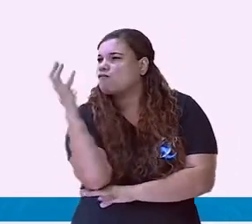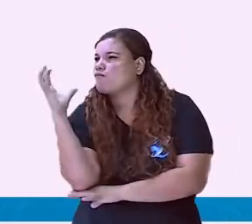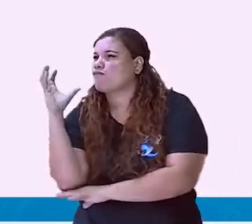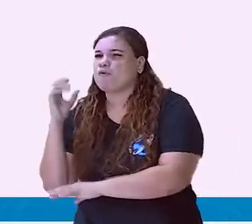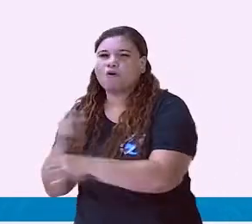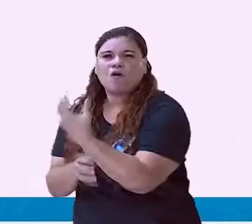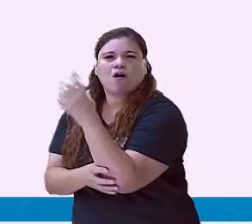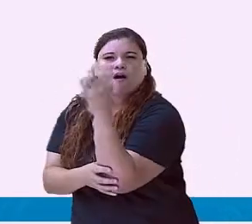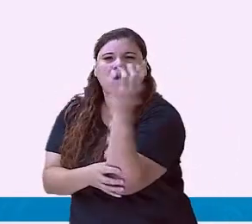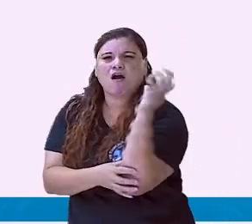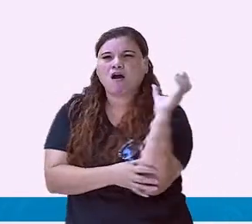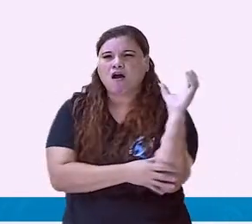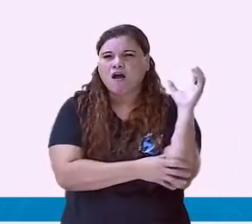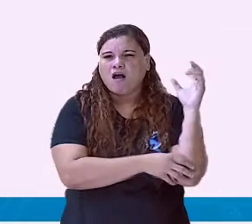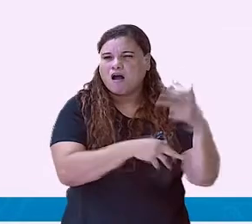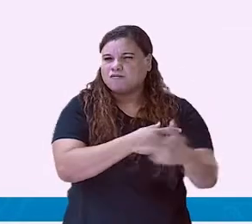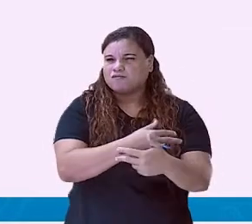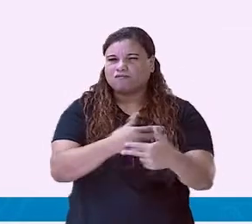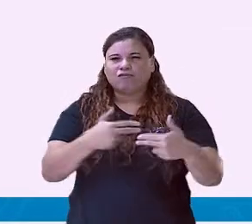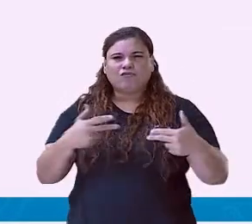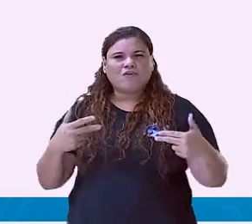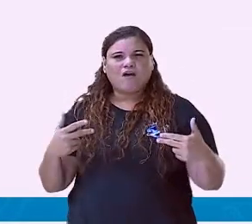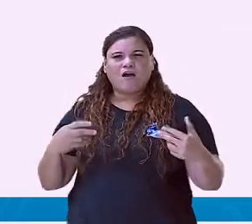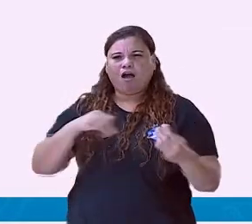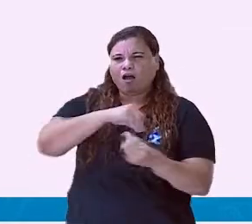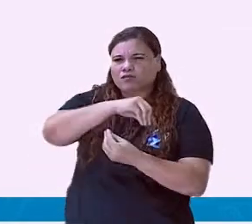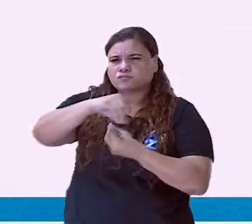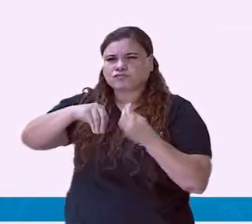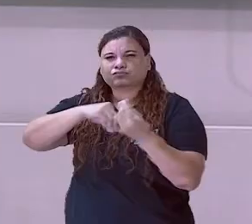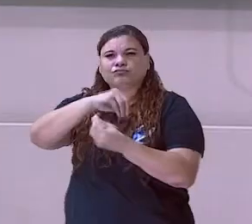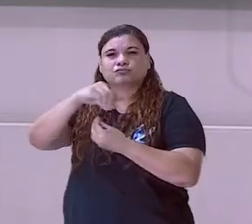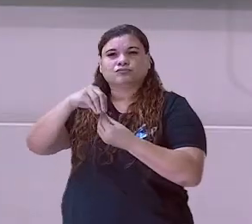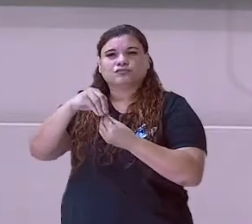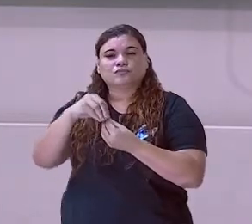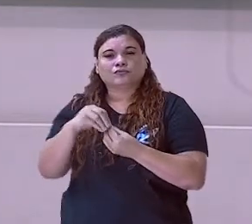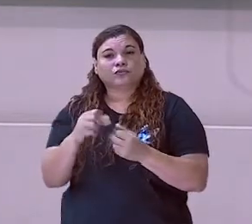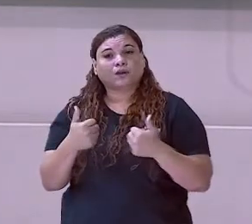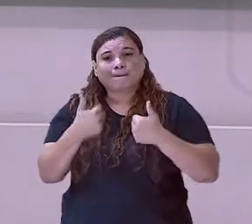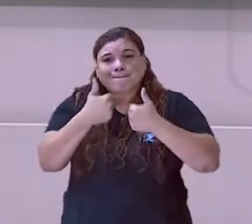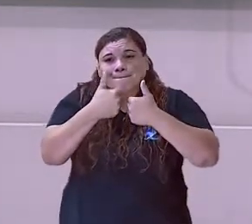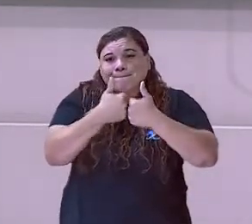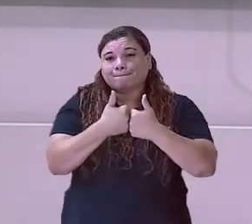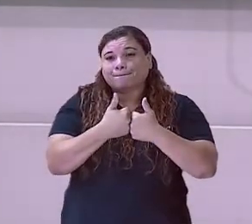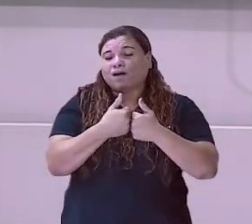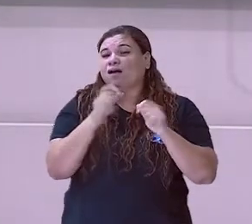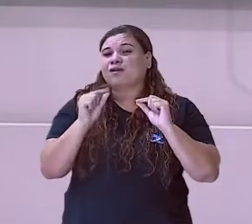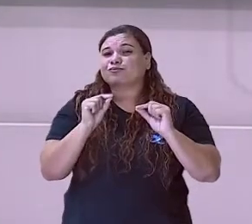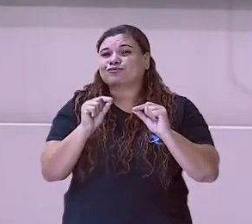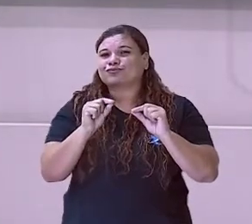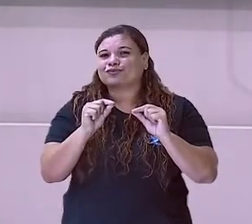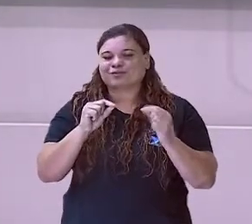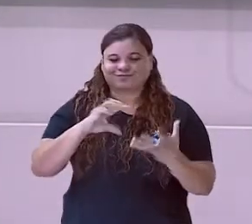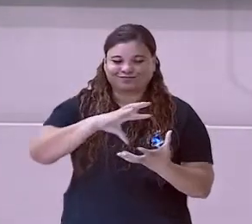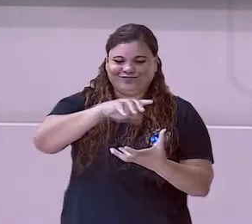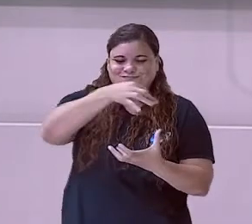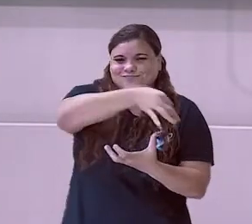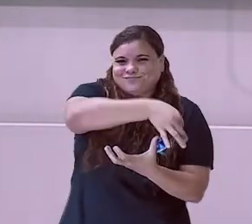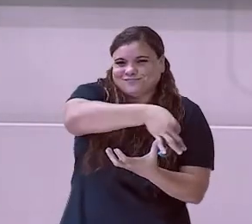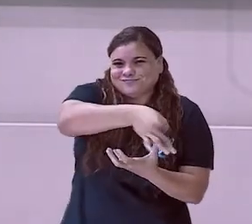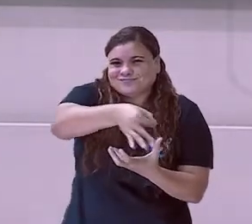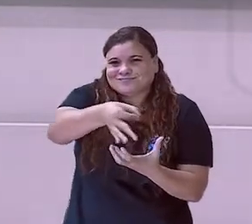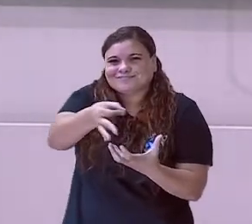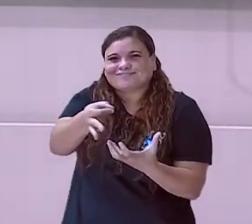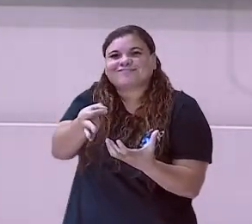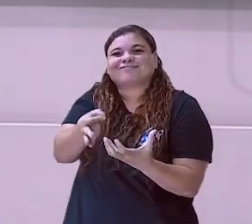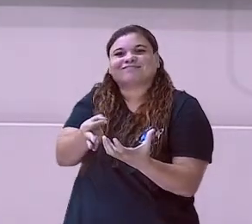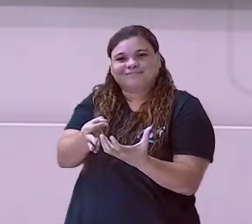tropicais, equatoriais, elas estão ali, ó, próximo da linha do Equador, na linha dos trópicos. E aí,